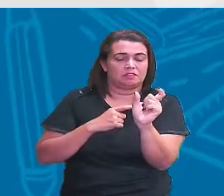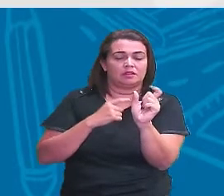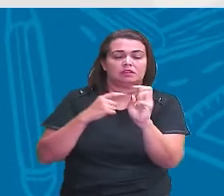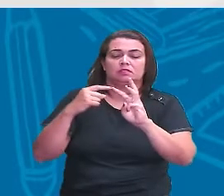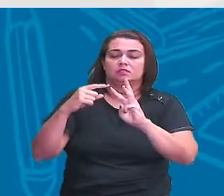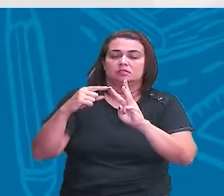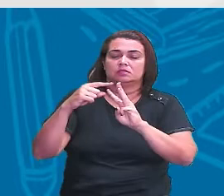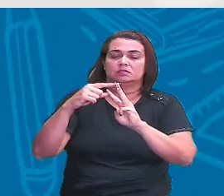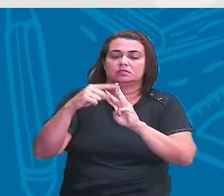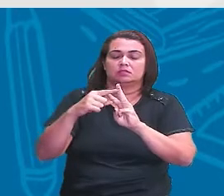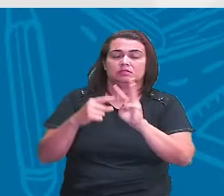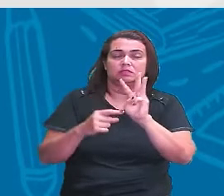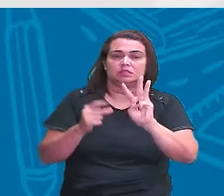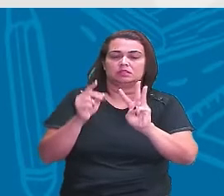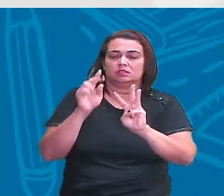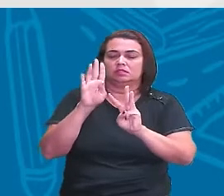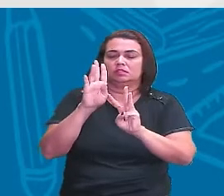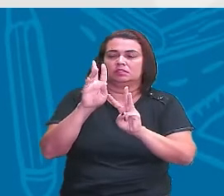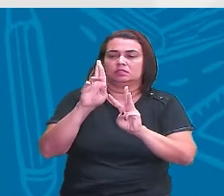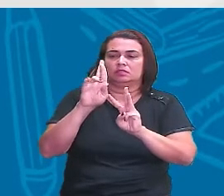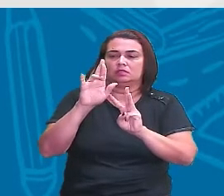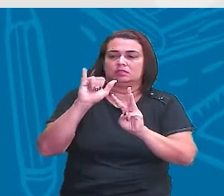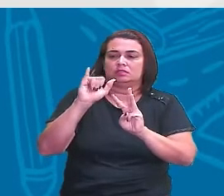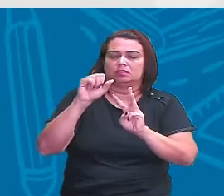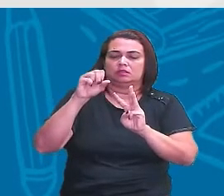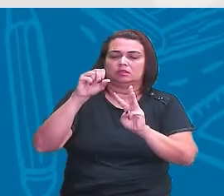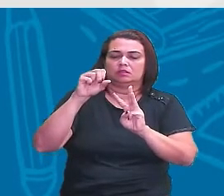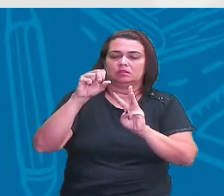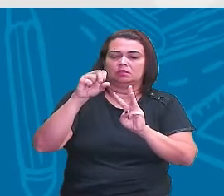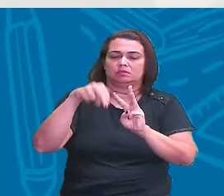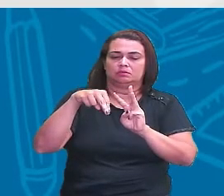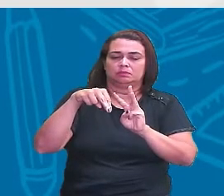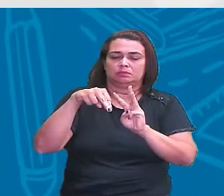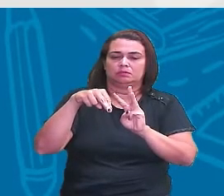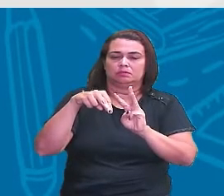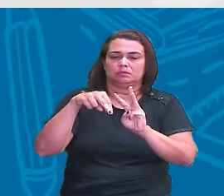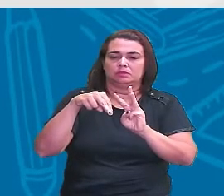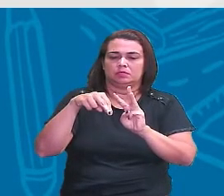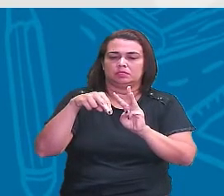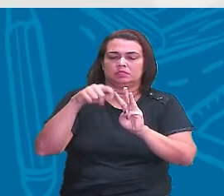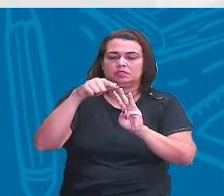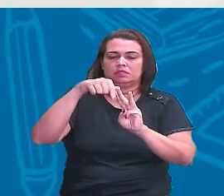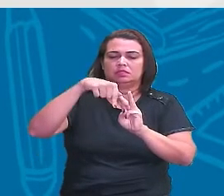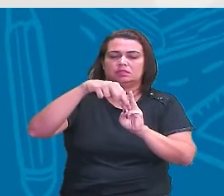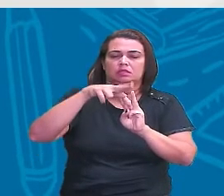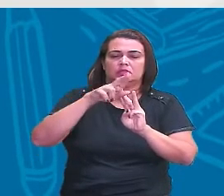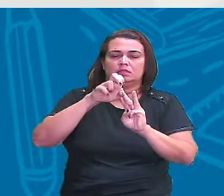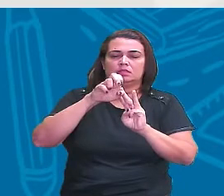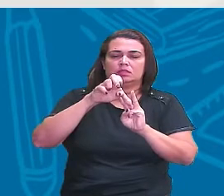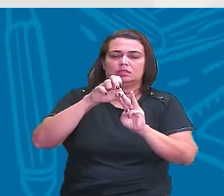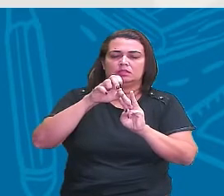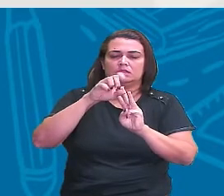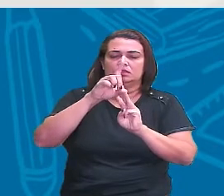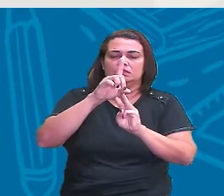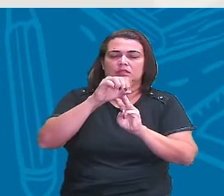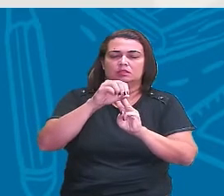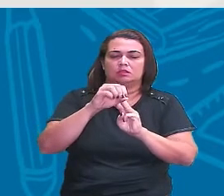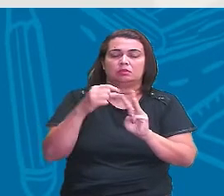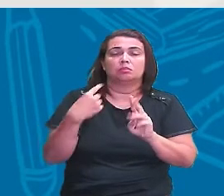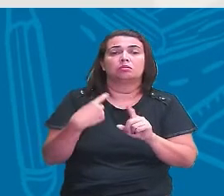3 sílabas, porque eu emiti som 3 vezes. Quando eu abro a minha boca para